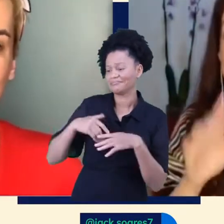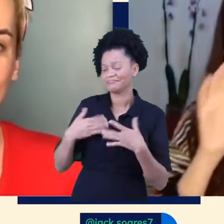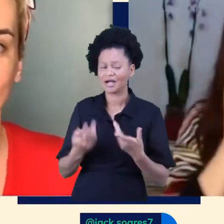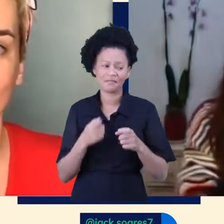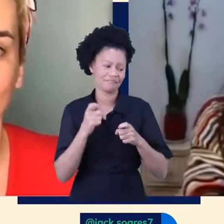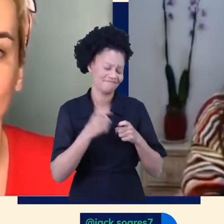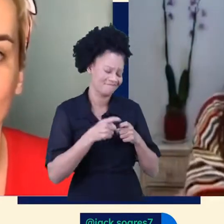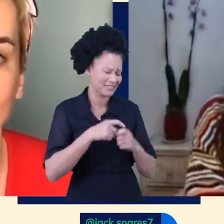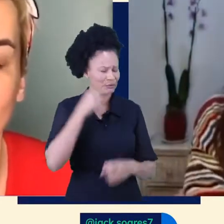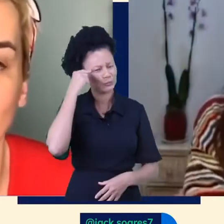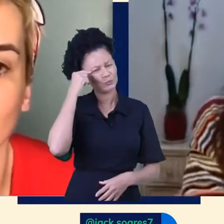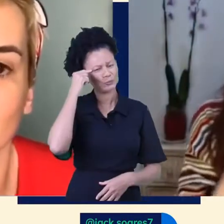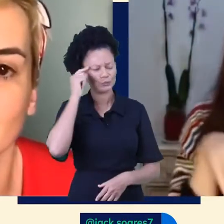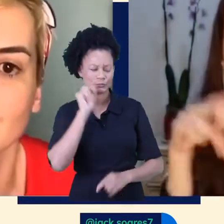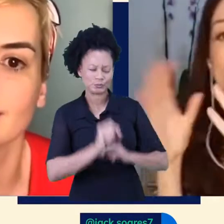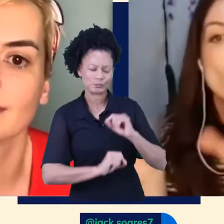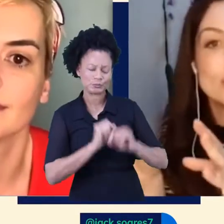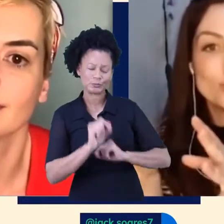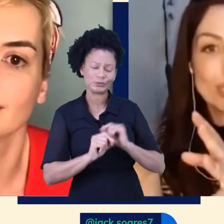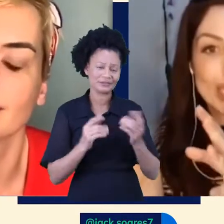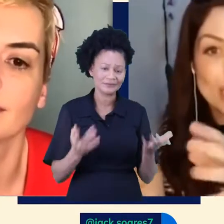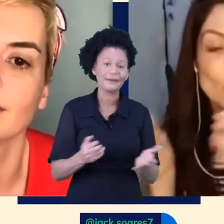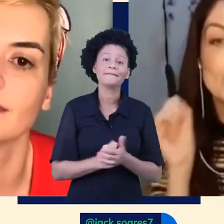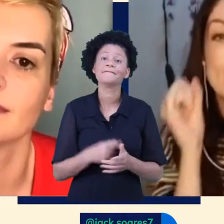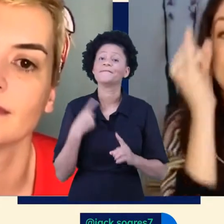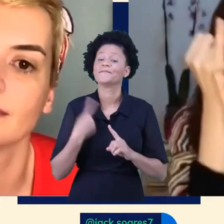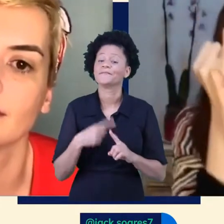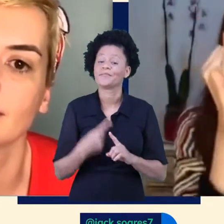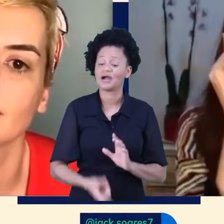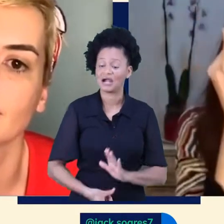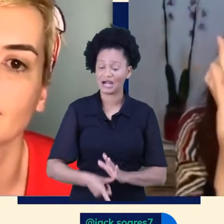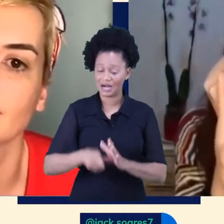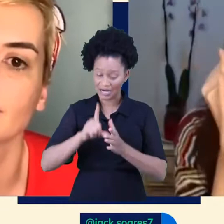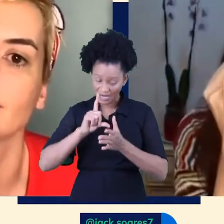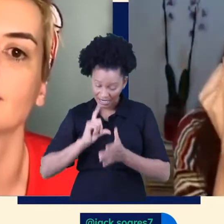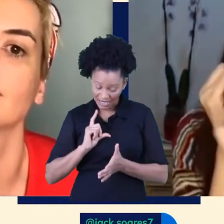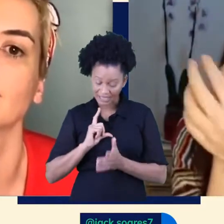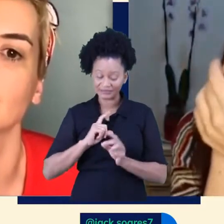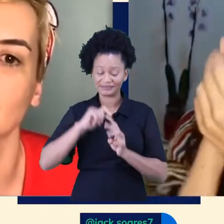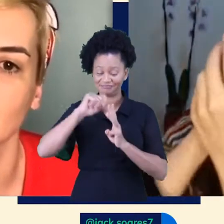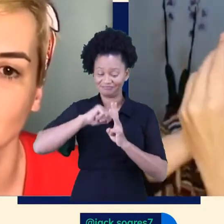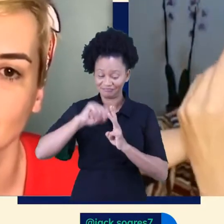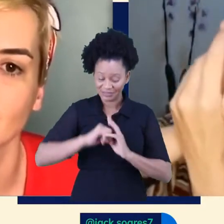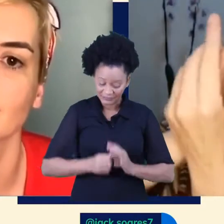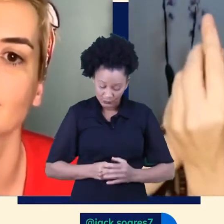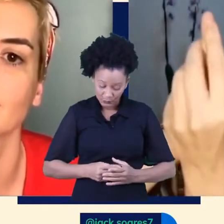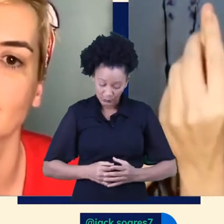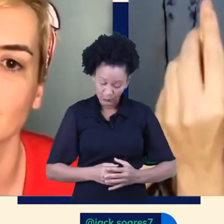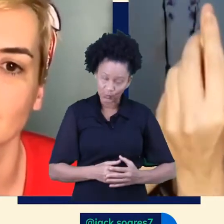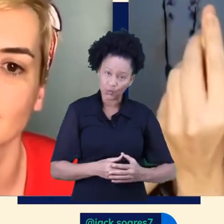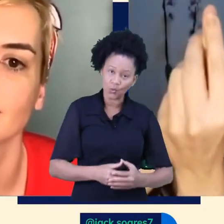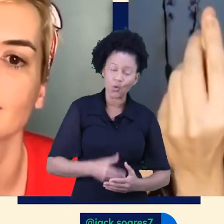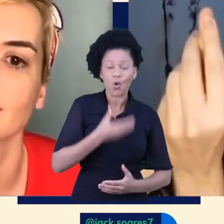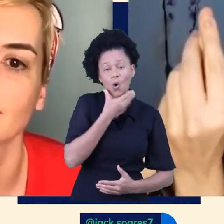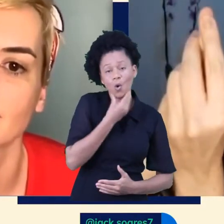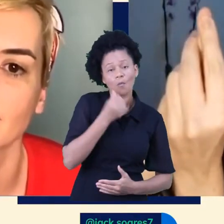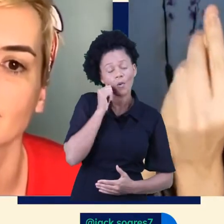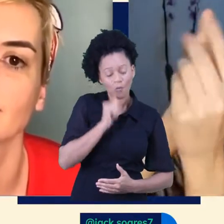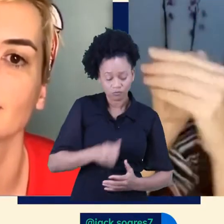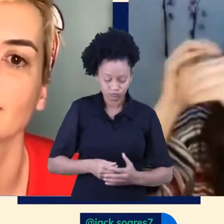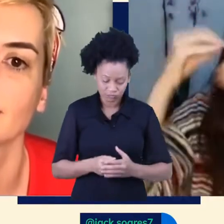3 meses, tanto o bebê menina quanto o menino tem a mesma coisinha no meio das pernas. É como se fosse a pontinha do meu dedo,